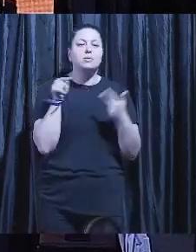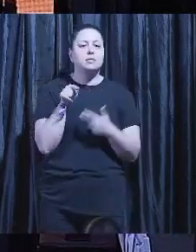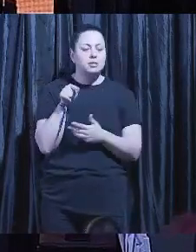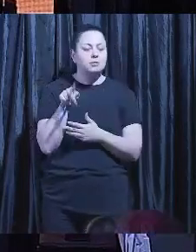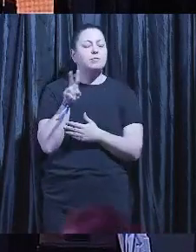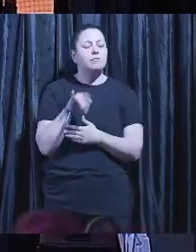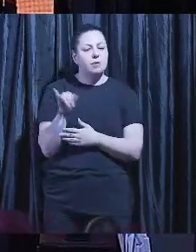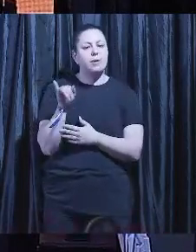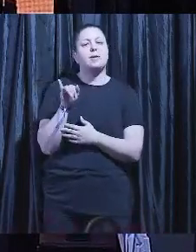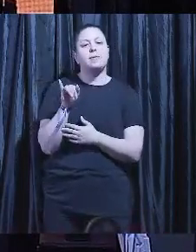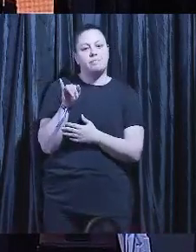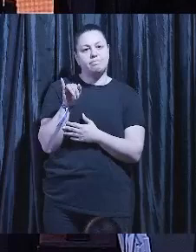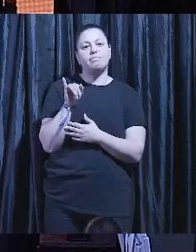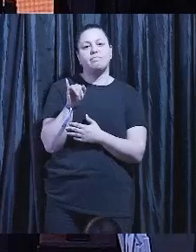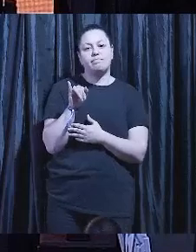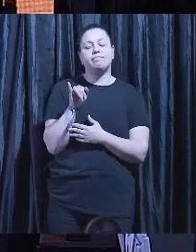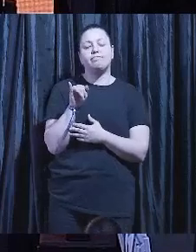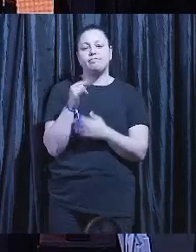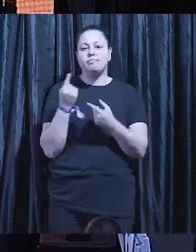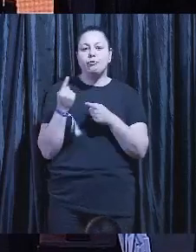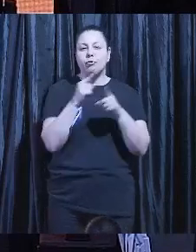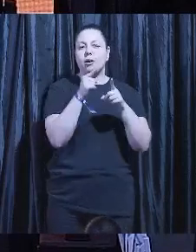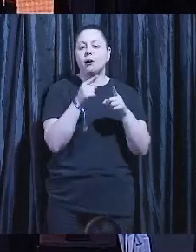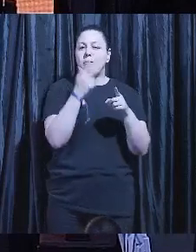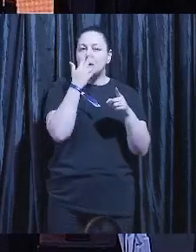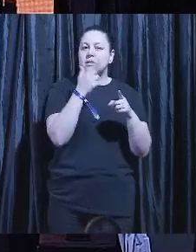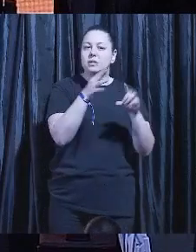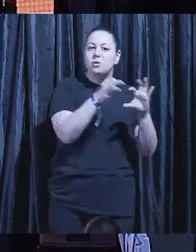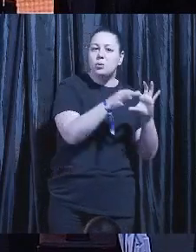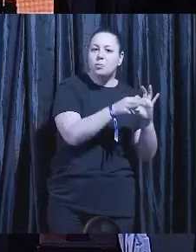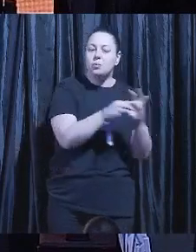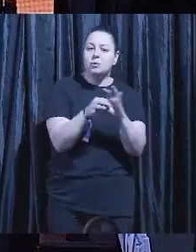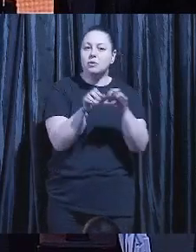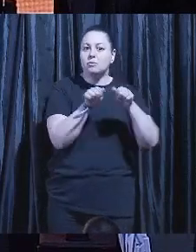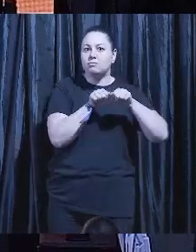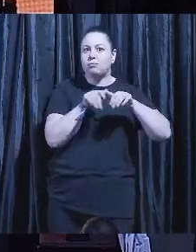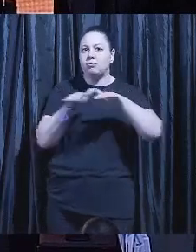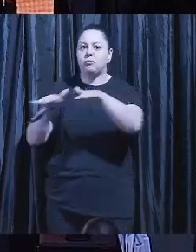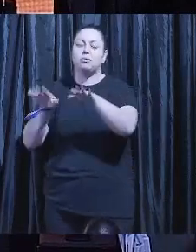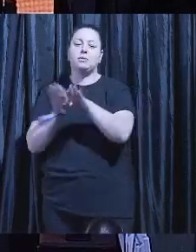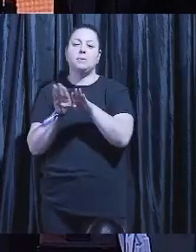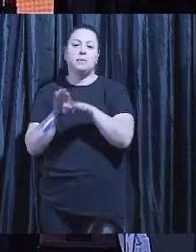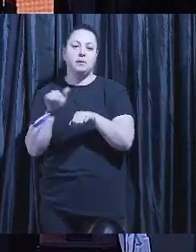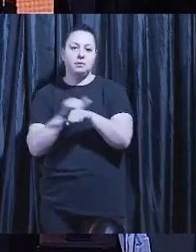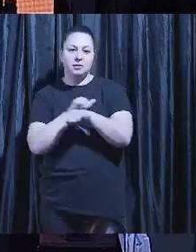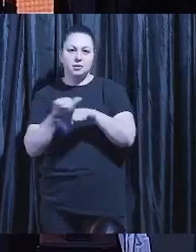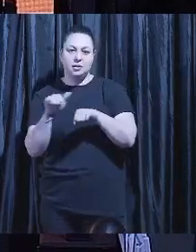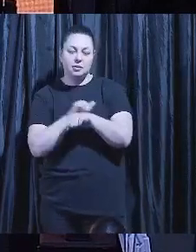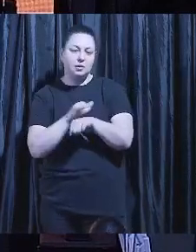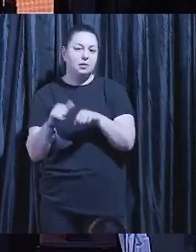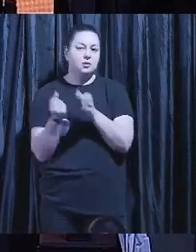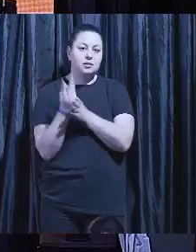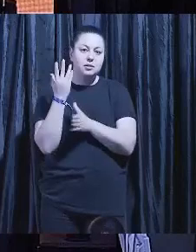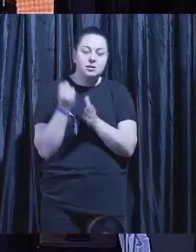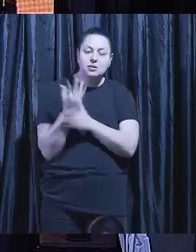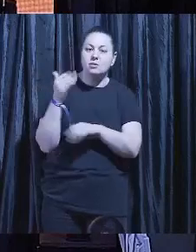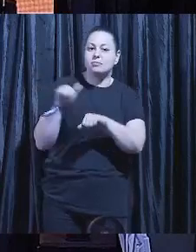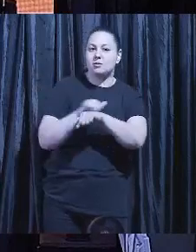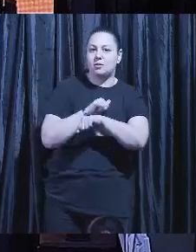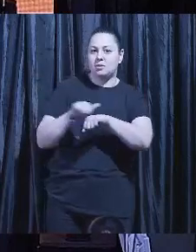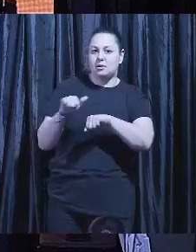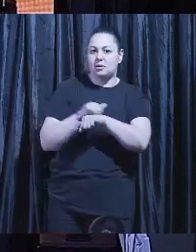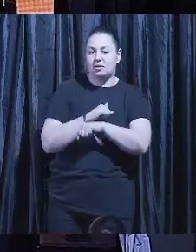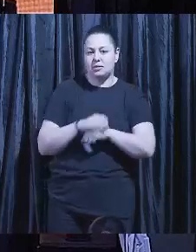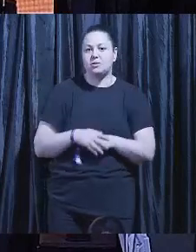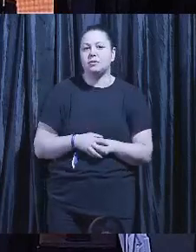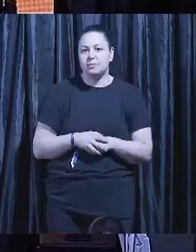aí um contexto de larga escala e estratégia, de construção de estratégias, né? Você vai ter os